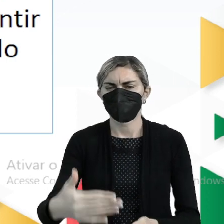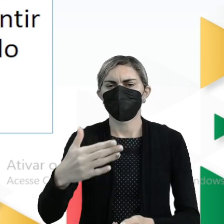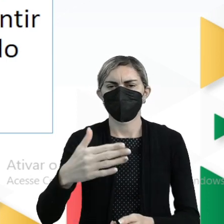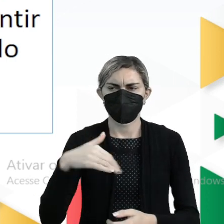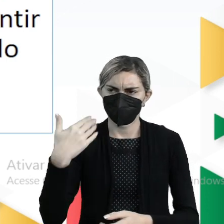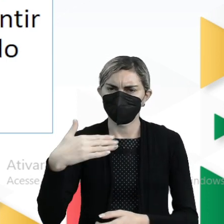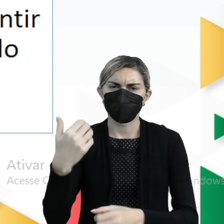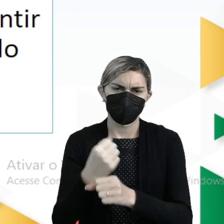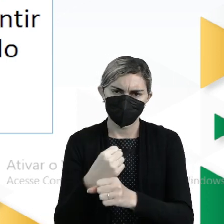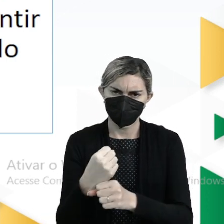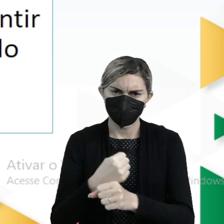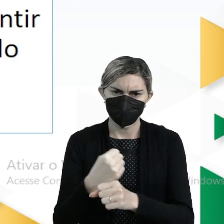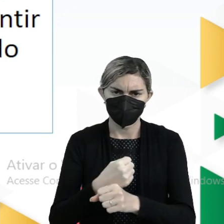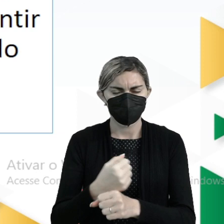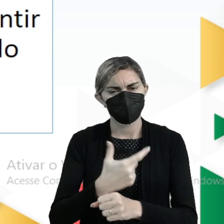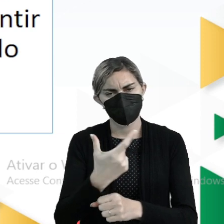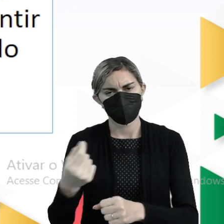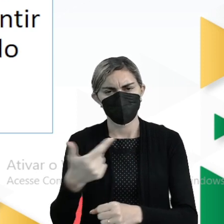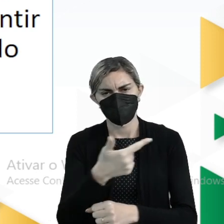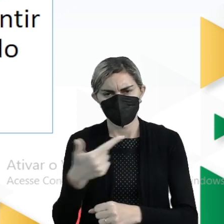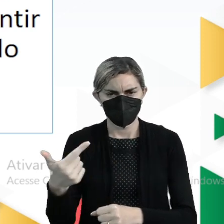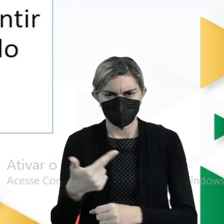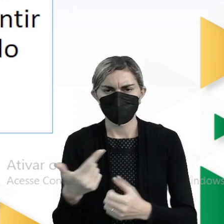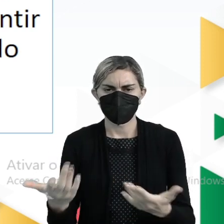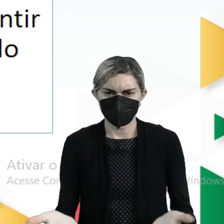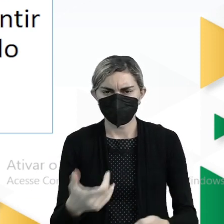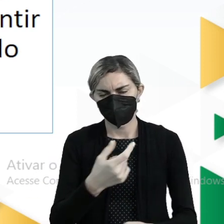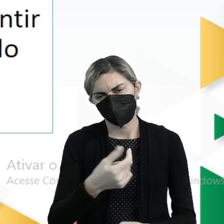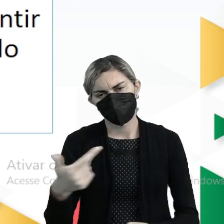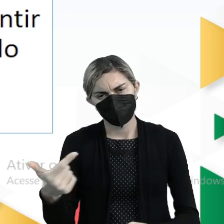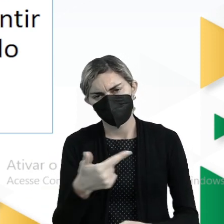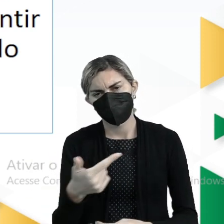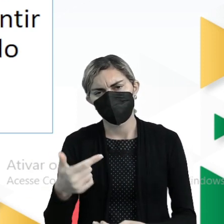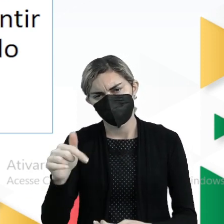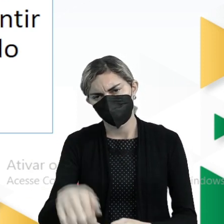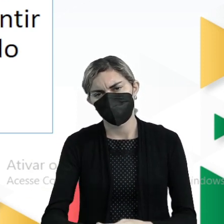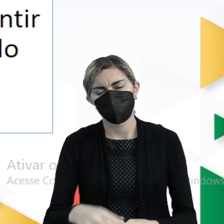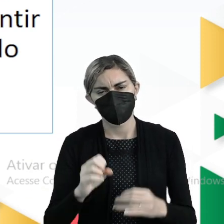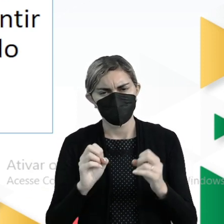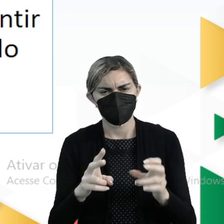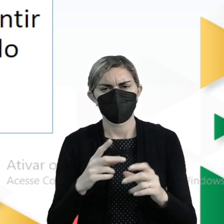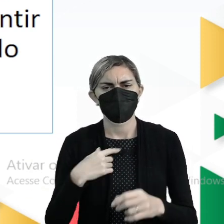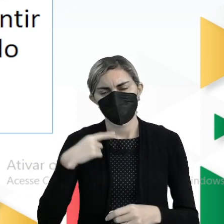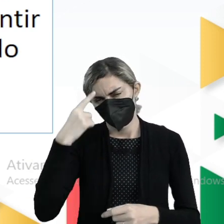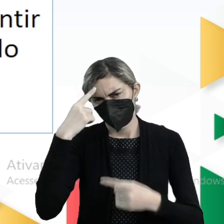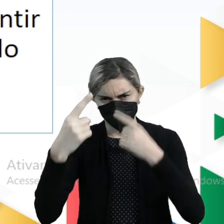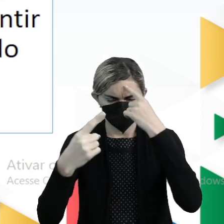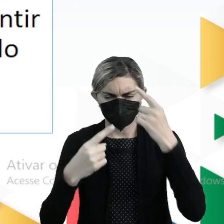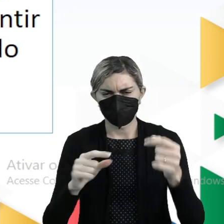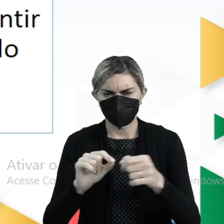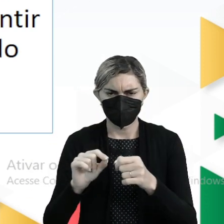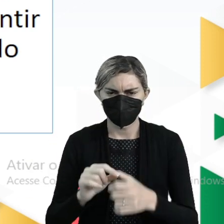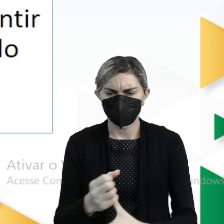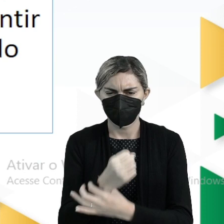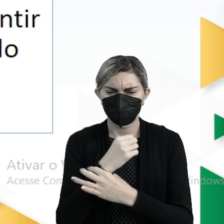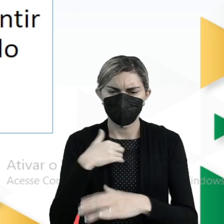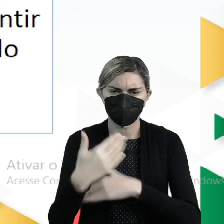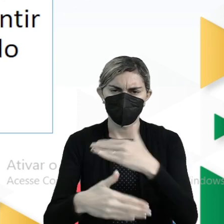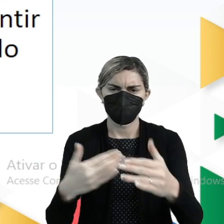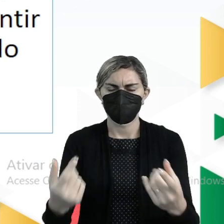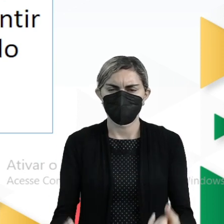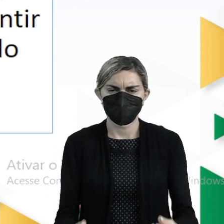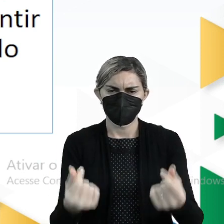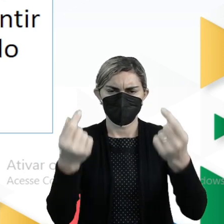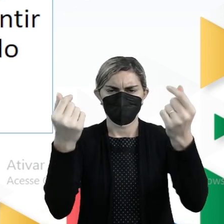nos próximos anos. Estamos em 2022. 2022, né? Porque essa ideia de fomentar e garantir o desenvolvimento da